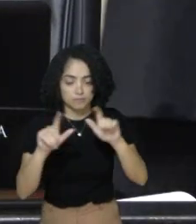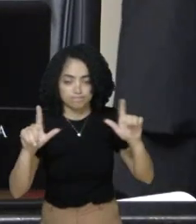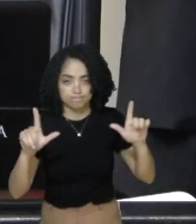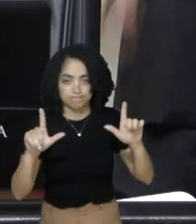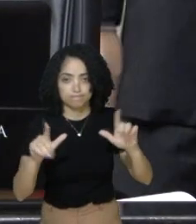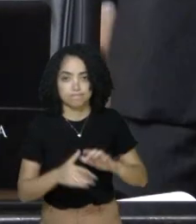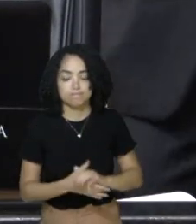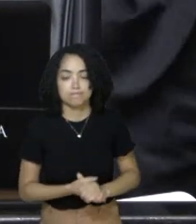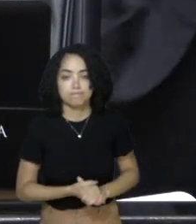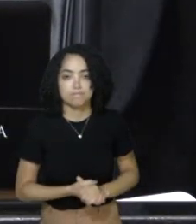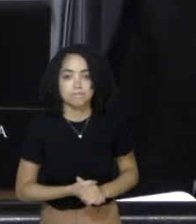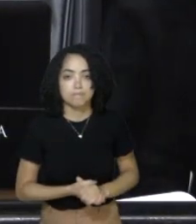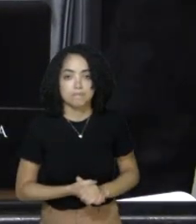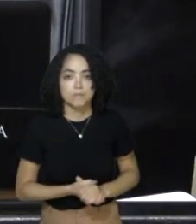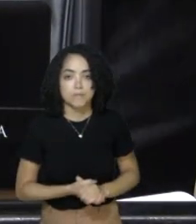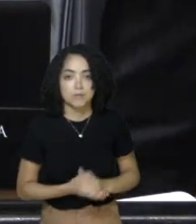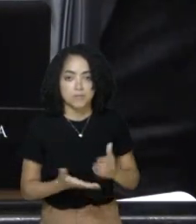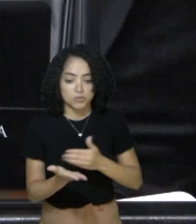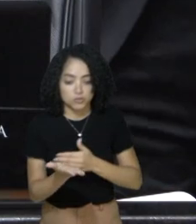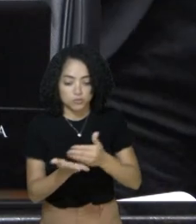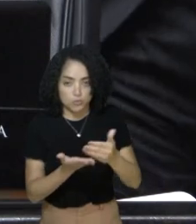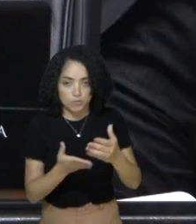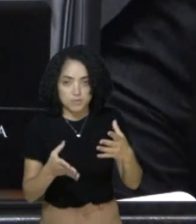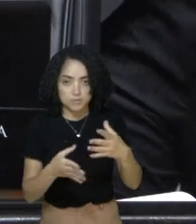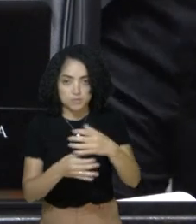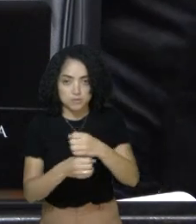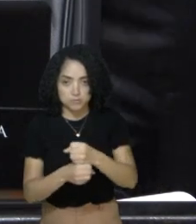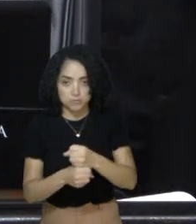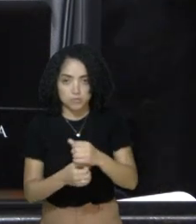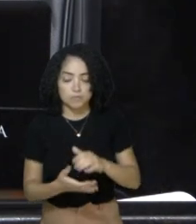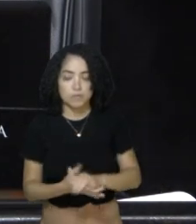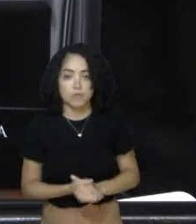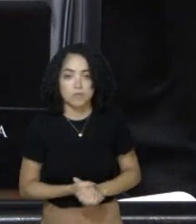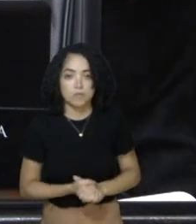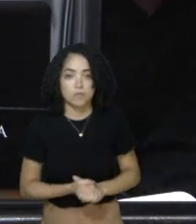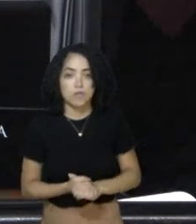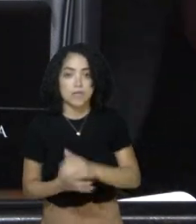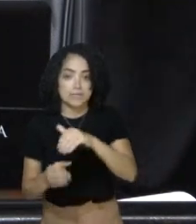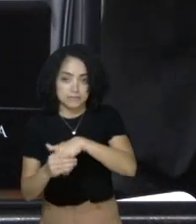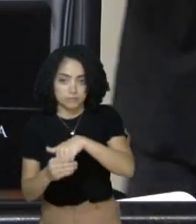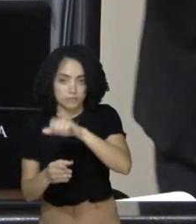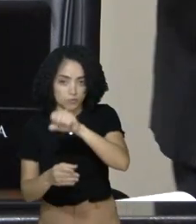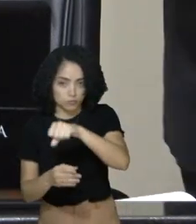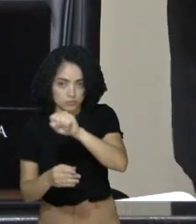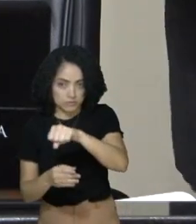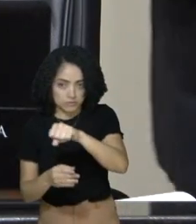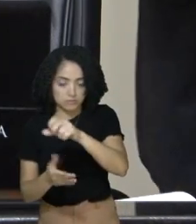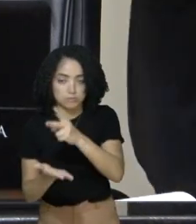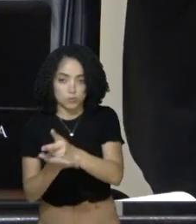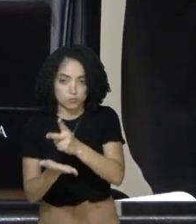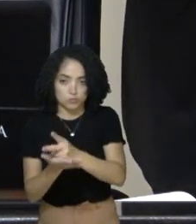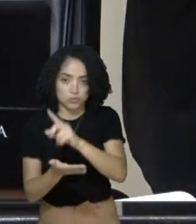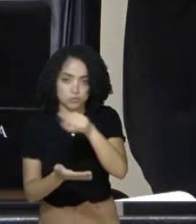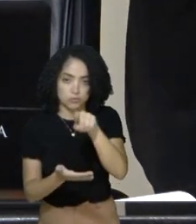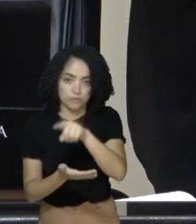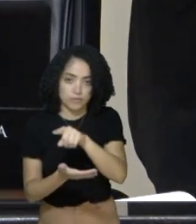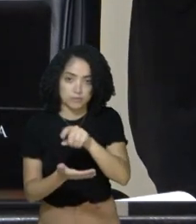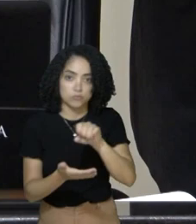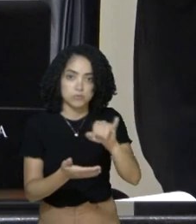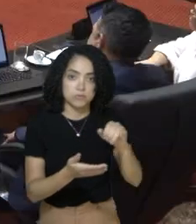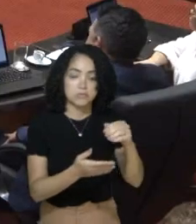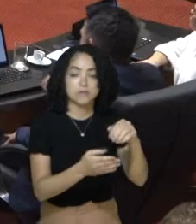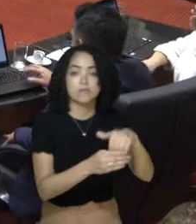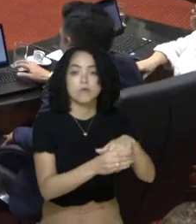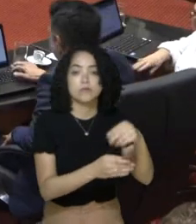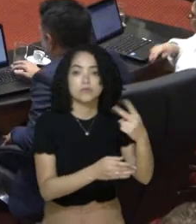painel para iniciarmos a votação. Quem vota sim, mantém o veto. Quem vota não, rejeita o